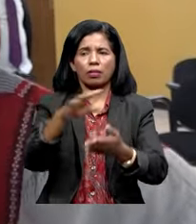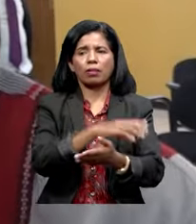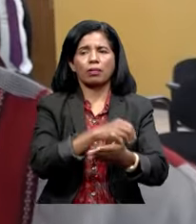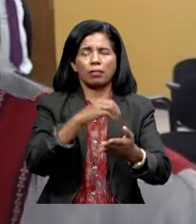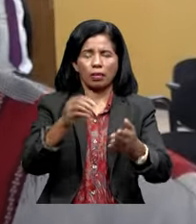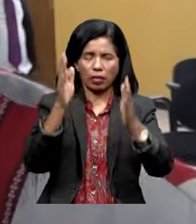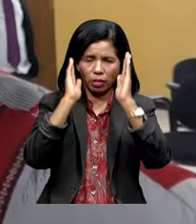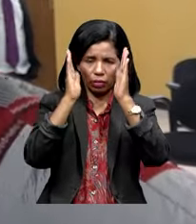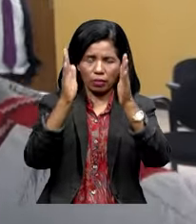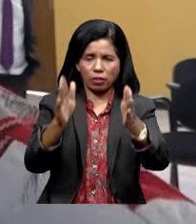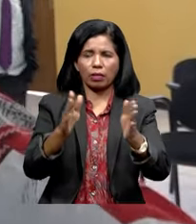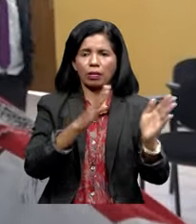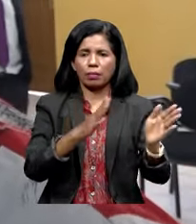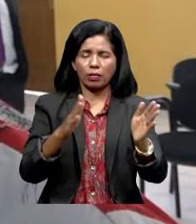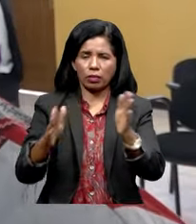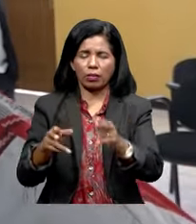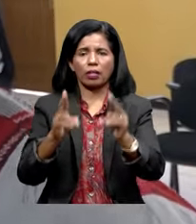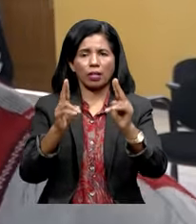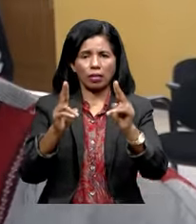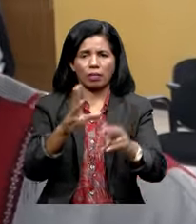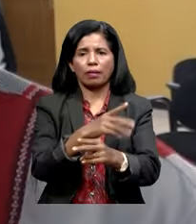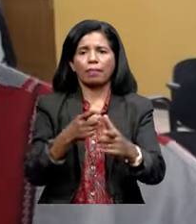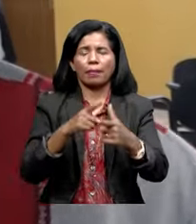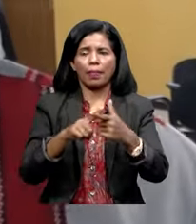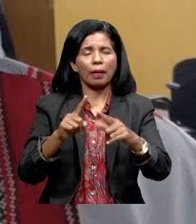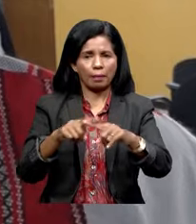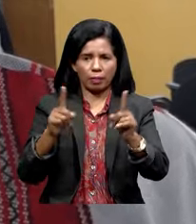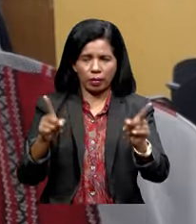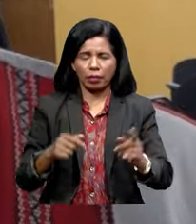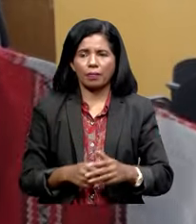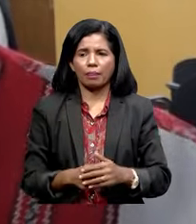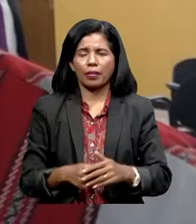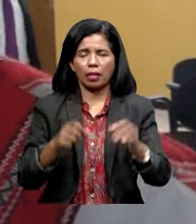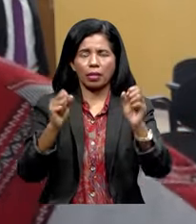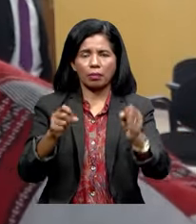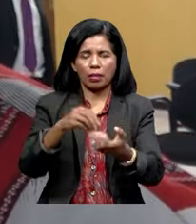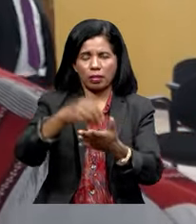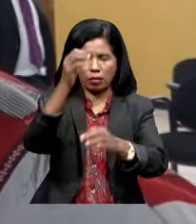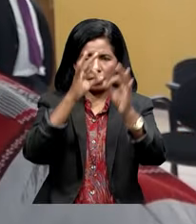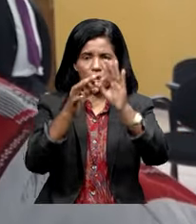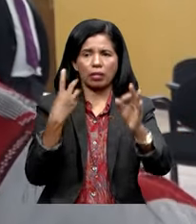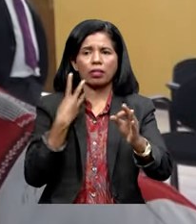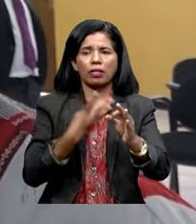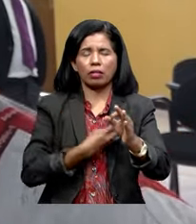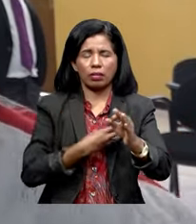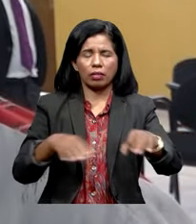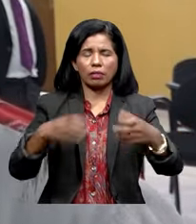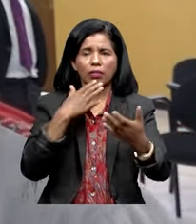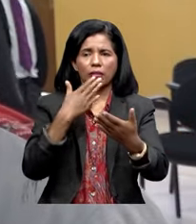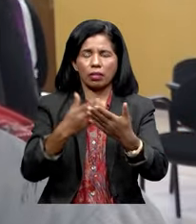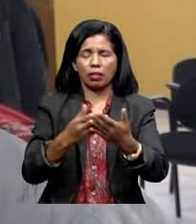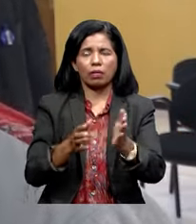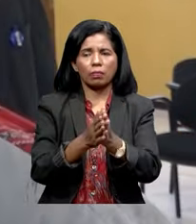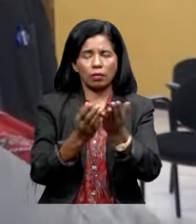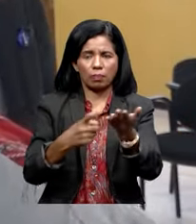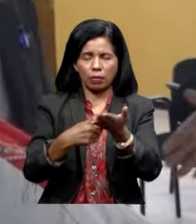celeridade a processo ida que la lais mai ve a tu bele garante e teninia qualidade passaporte ida que